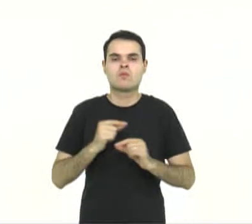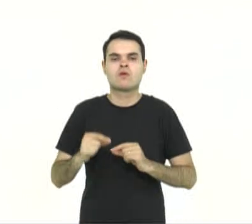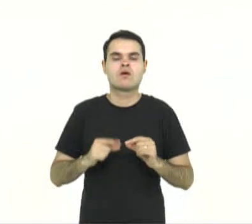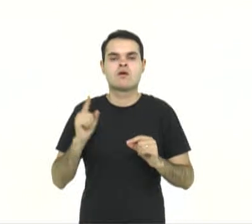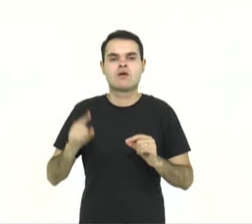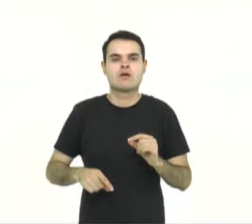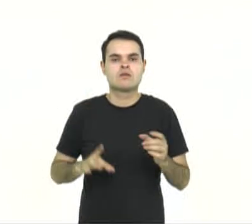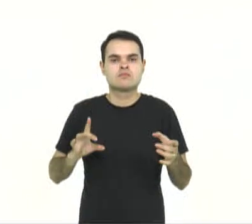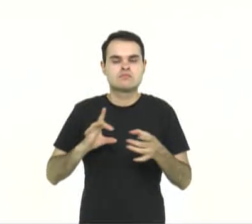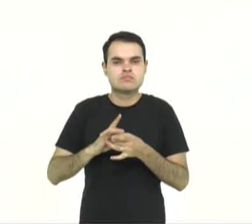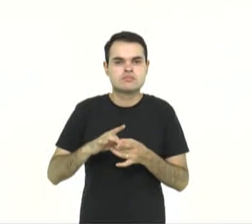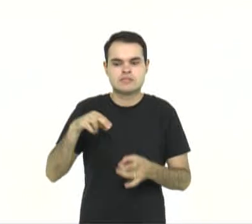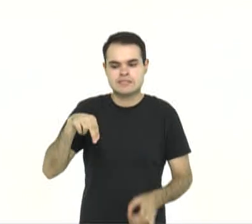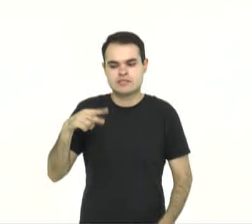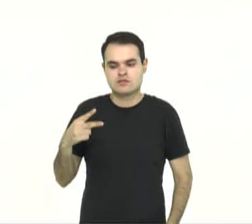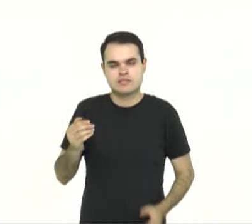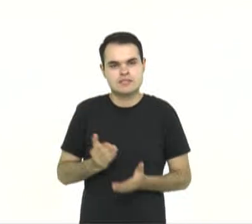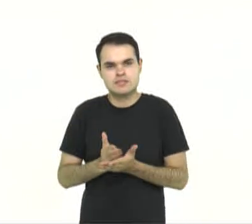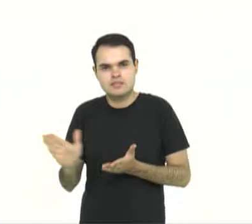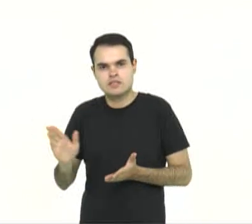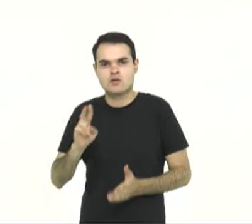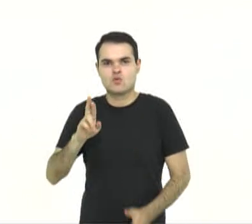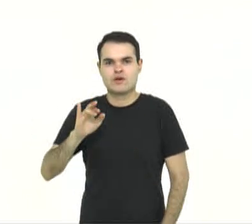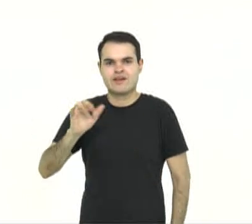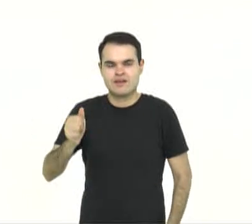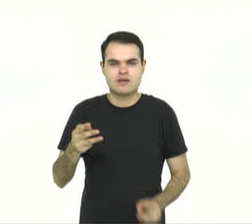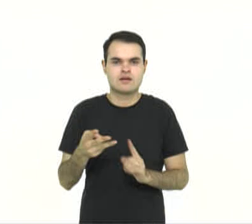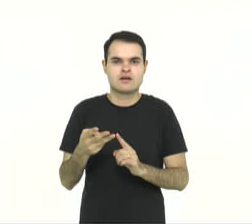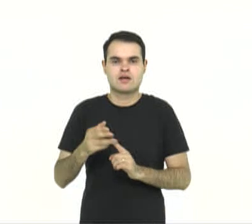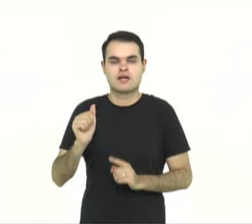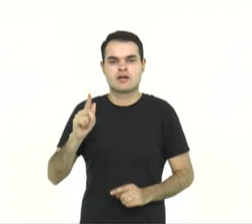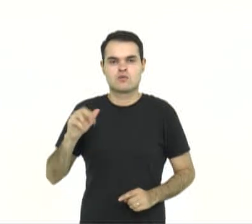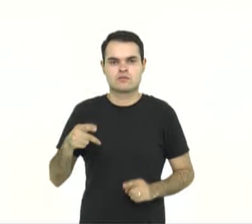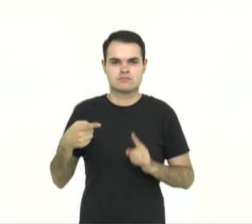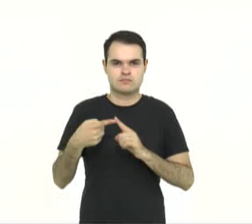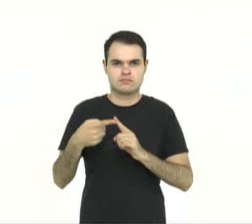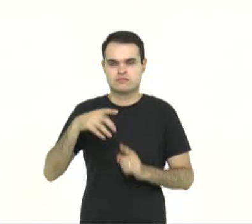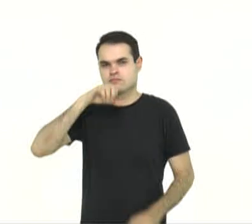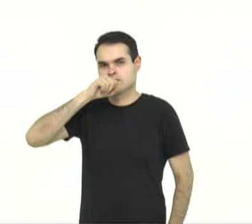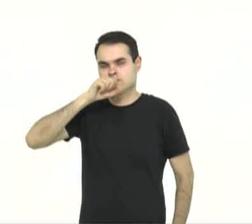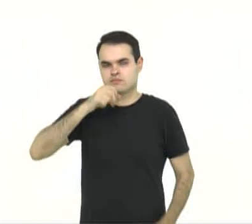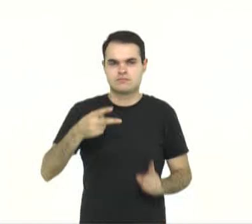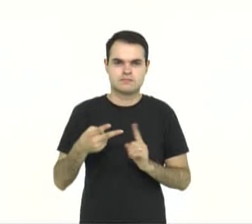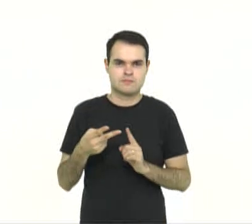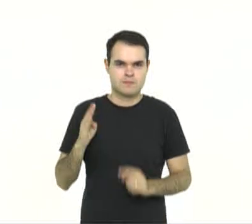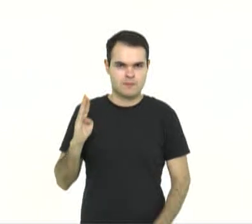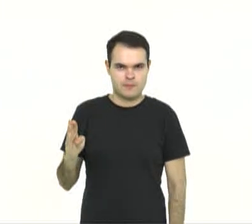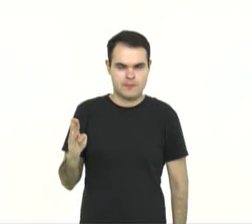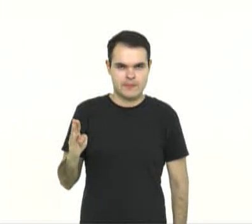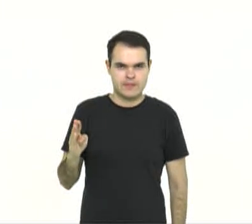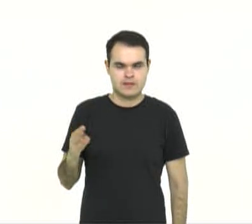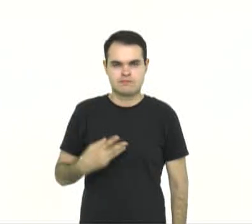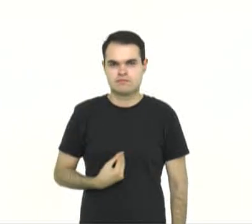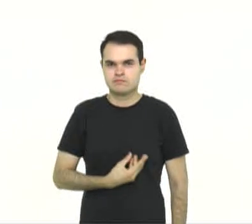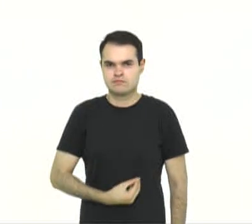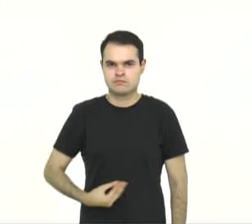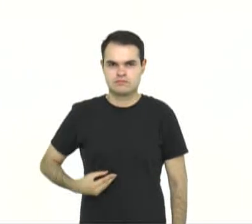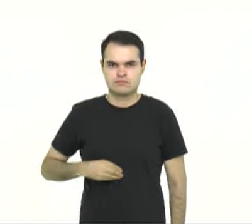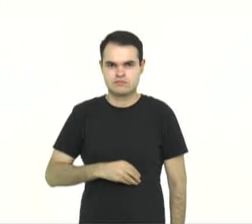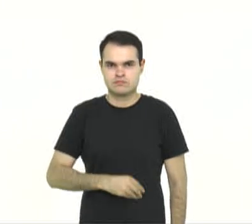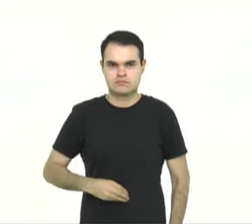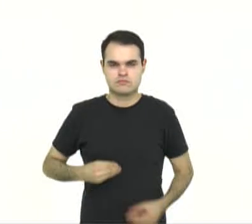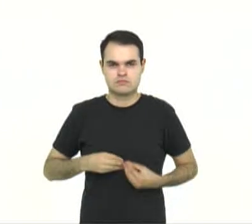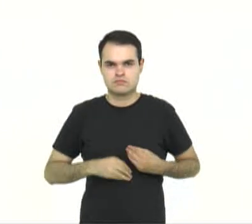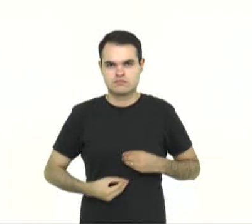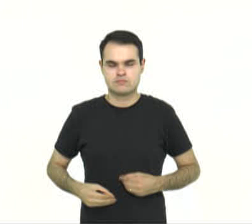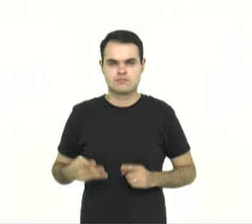urinário na excreção de nitrogênio, ureia e água? Alternativa A, respiratório. Alternativa B, digestório. Alternativa